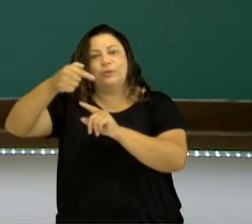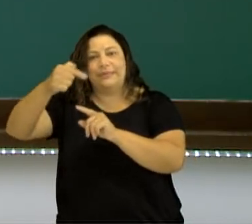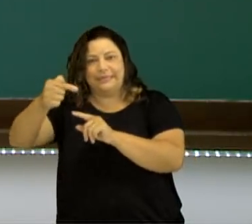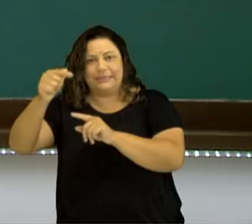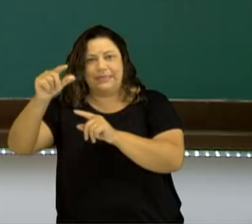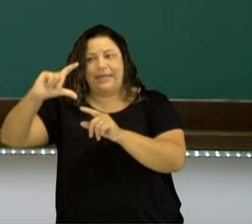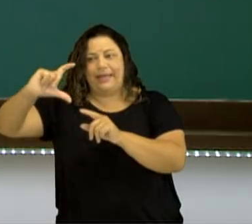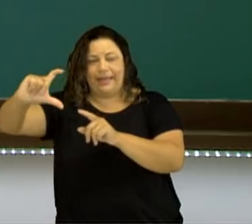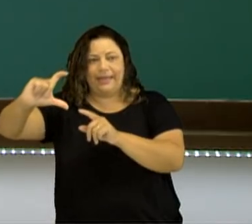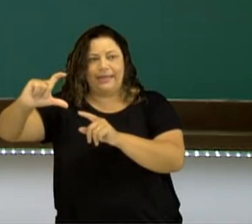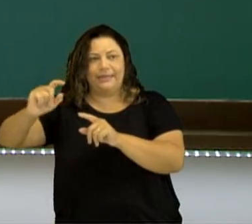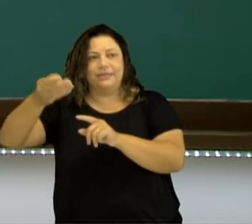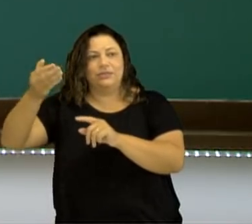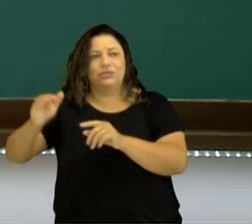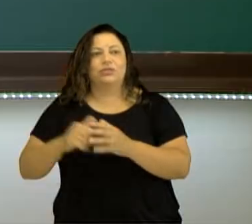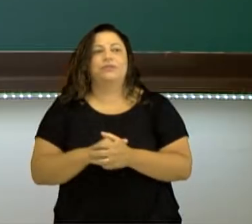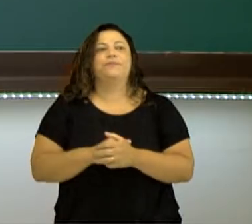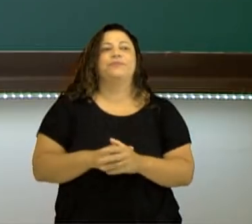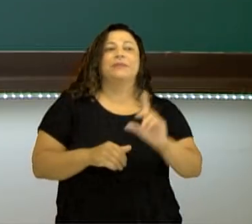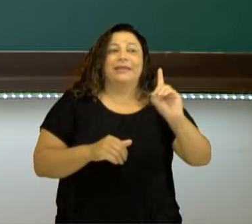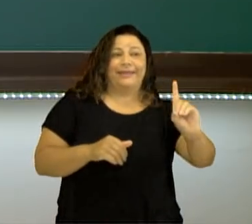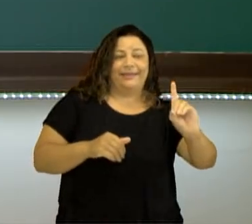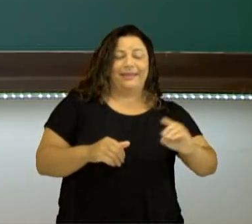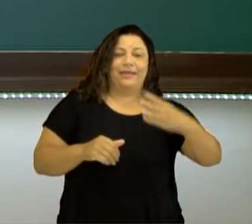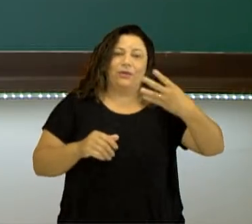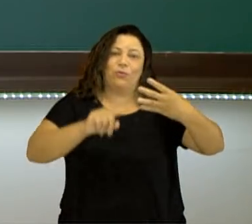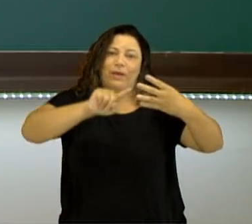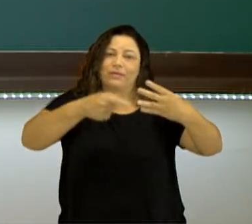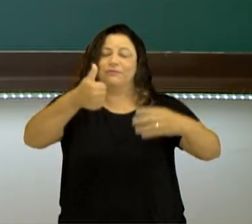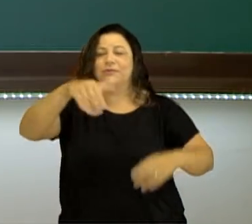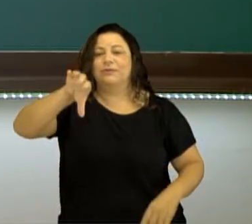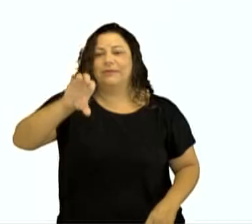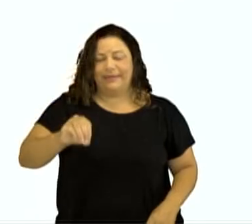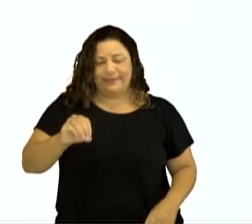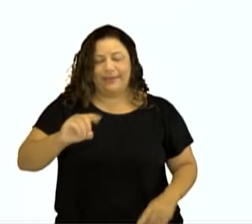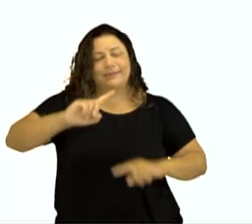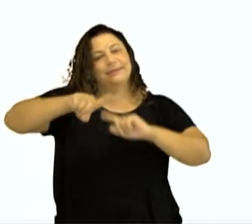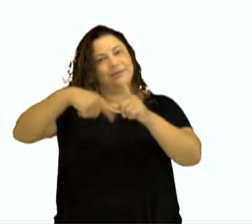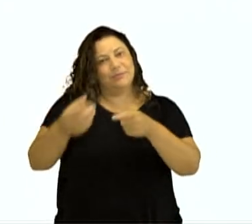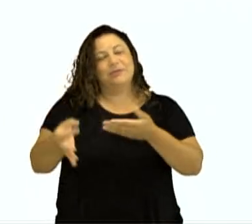4, aberto na extremidade 10. Já fazemos a correção juntinho, faz aí.